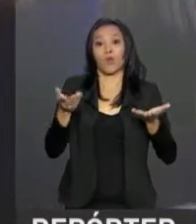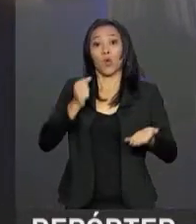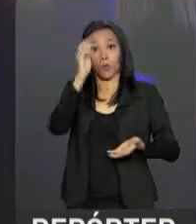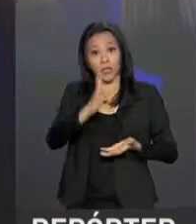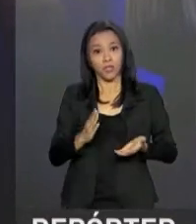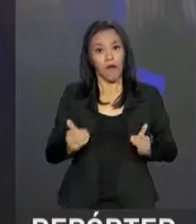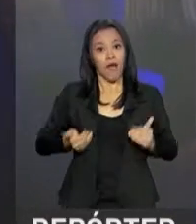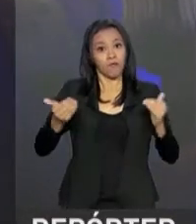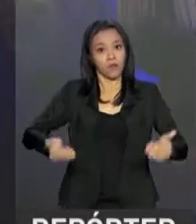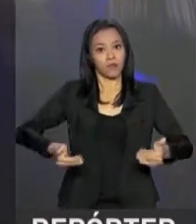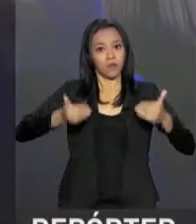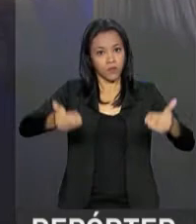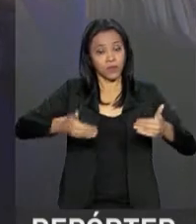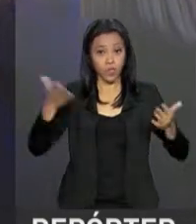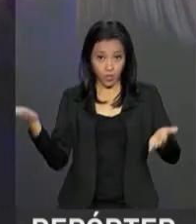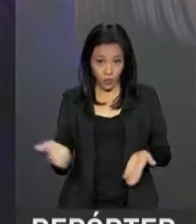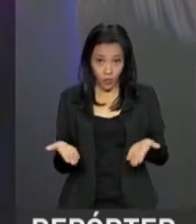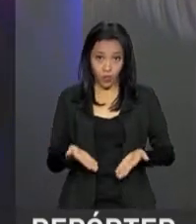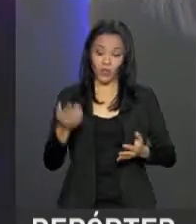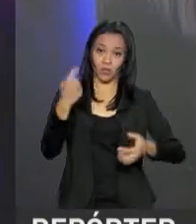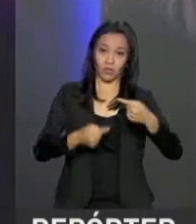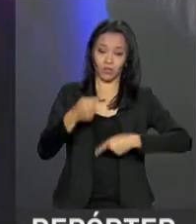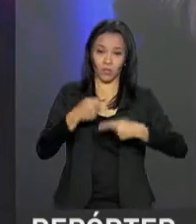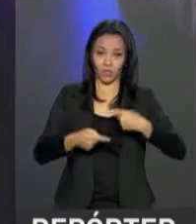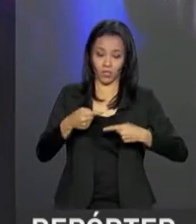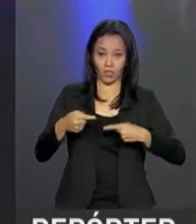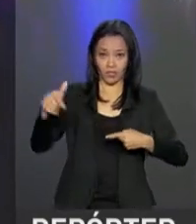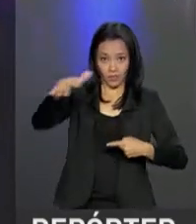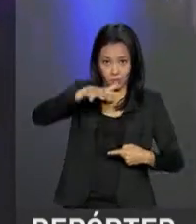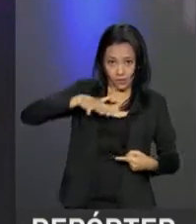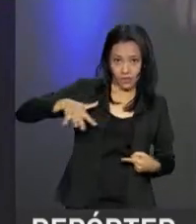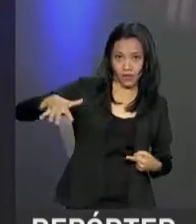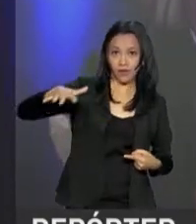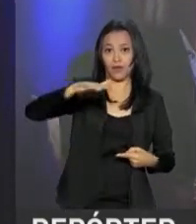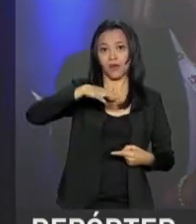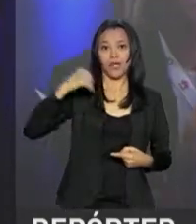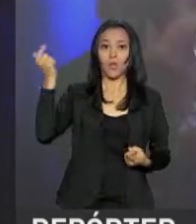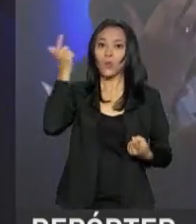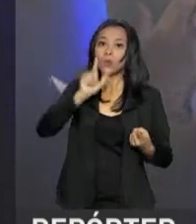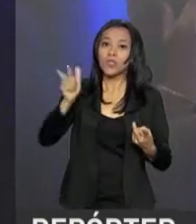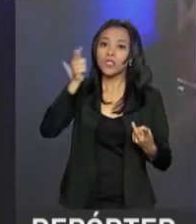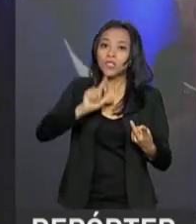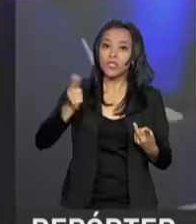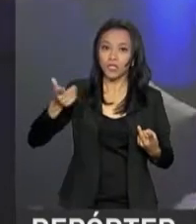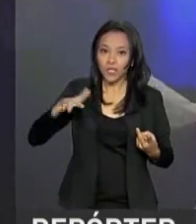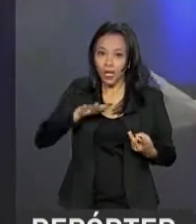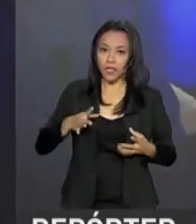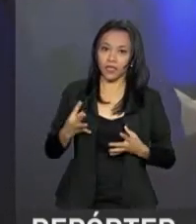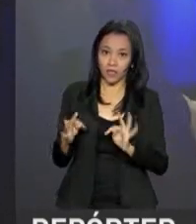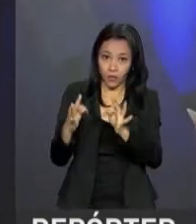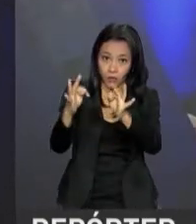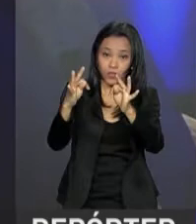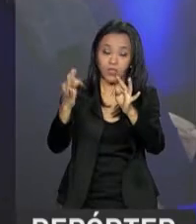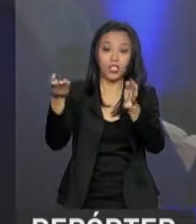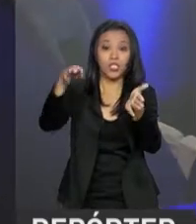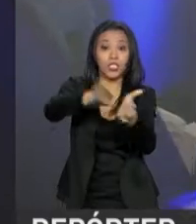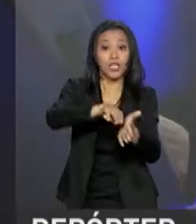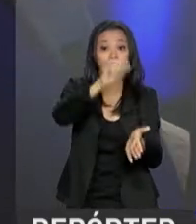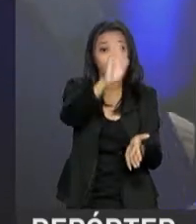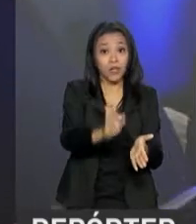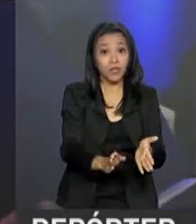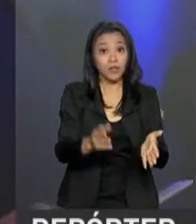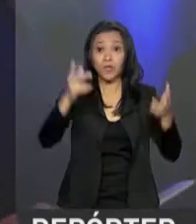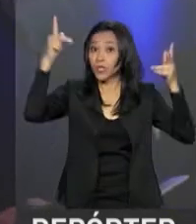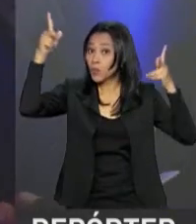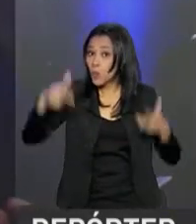que hoje as políticas públicas de as conquistas da tecnologia ela chegou no brasil quase que